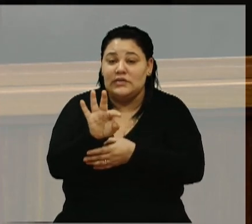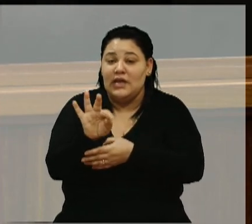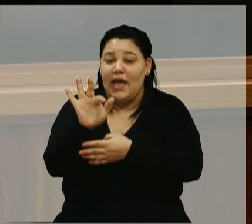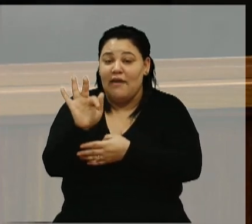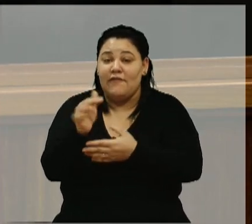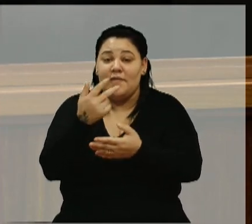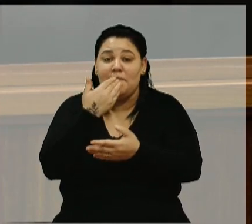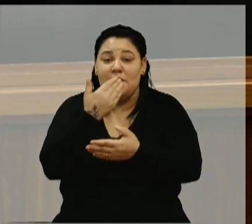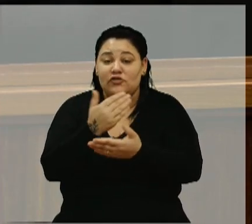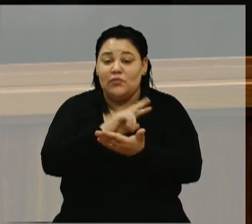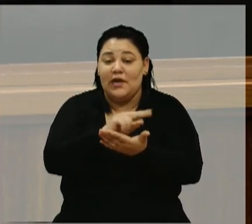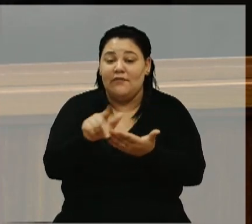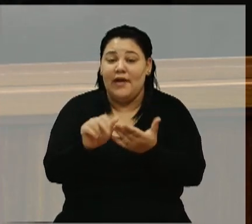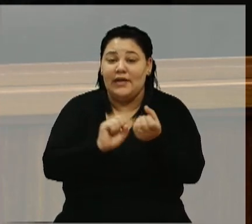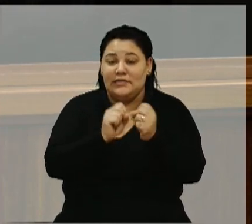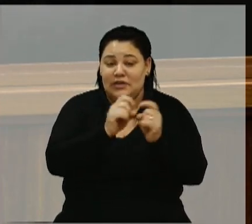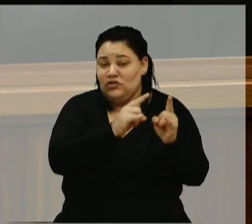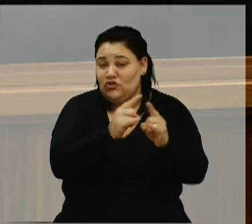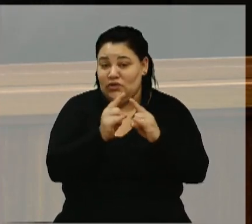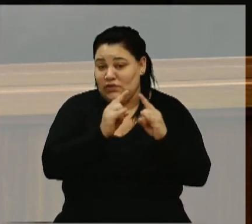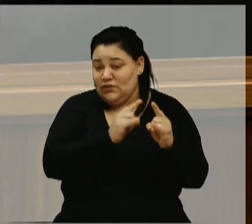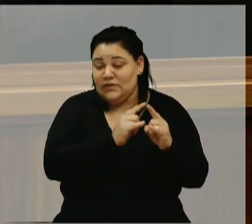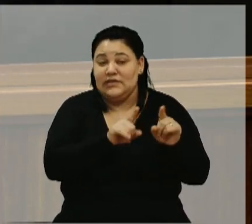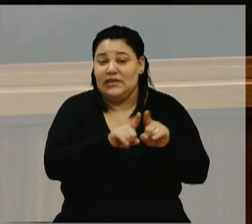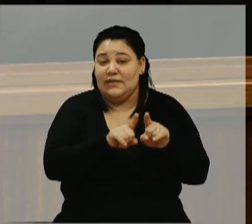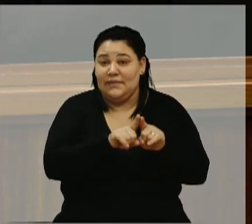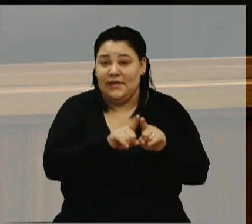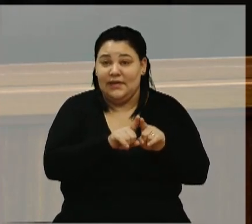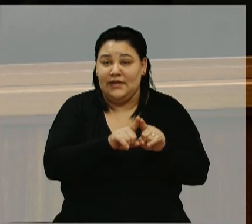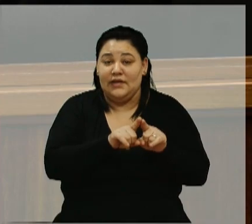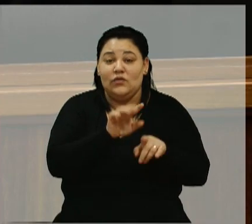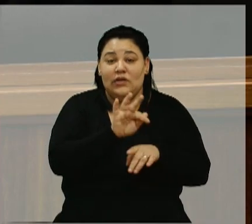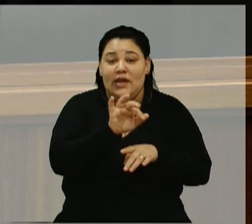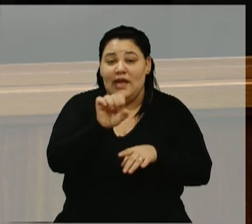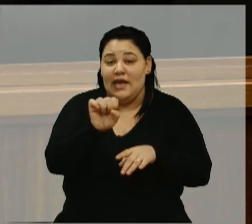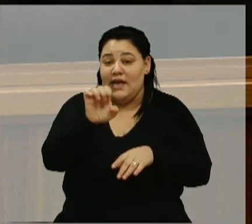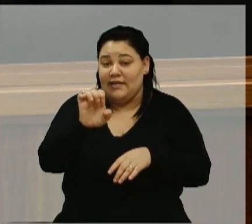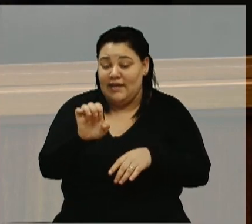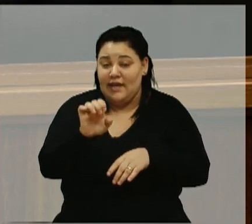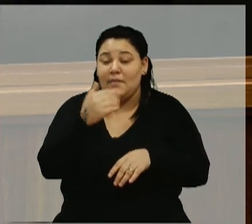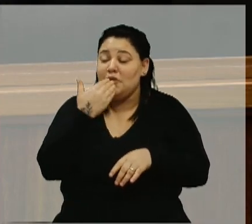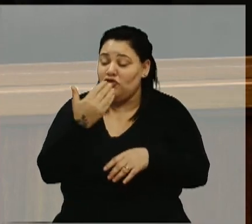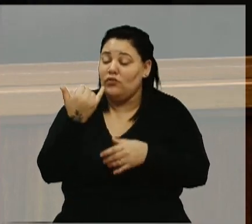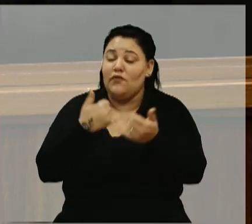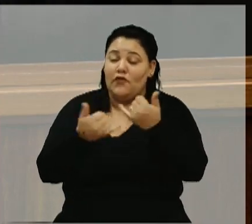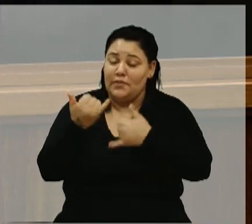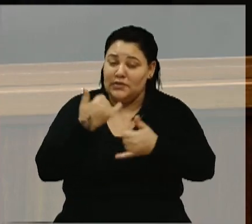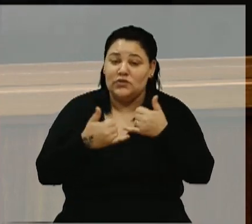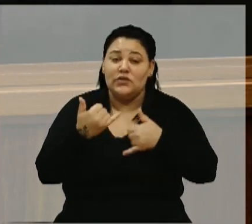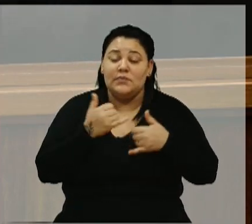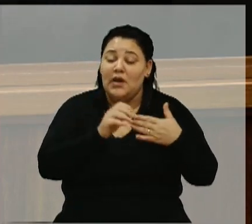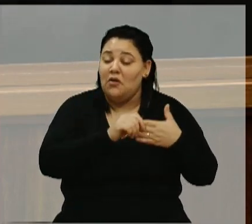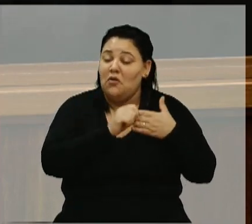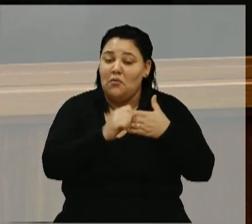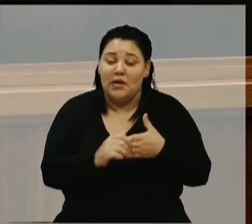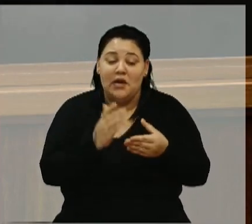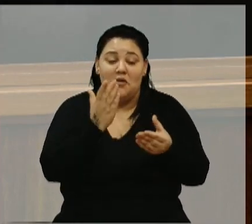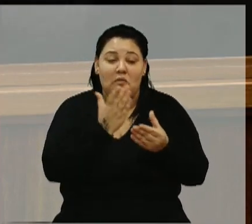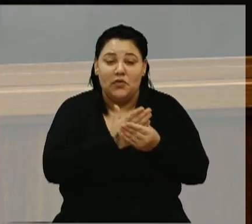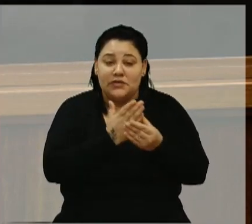diversas instituições, dentre elas o TSE, informações para instruir